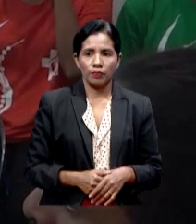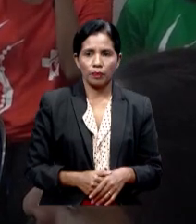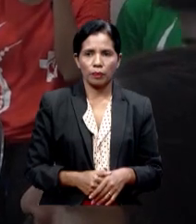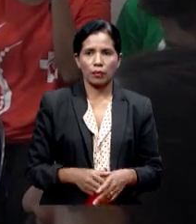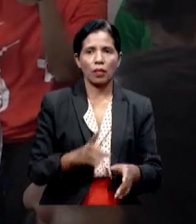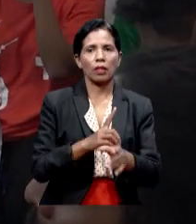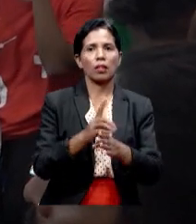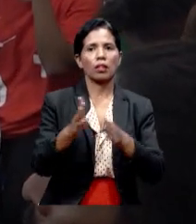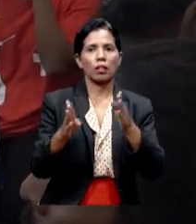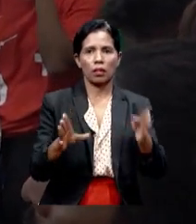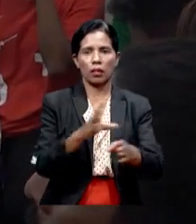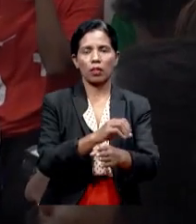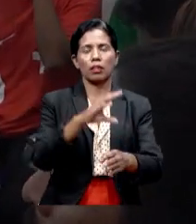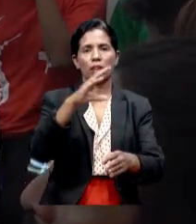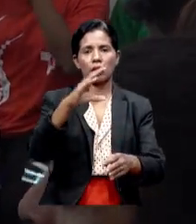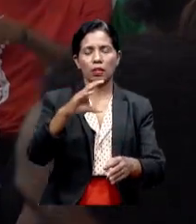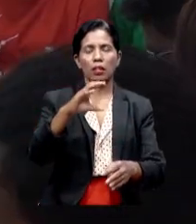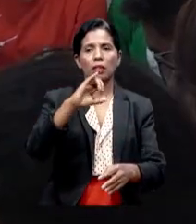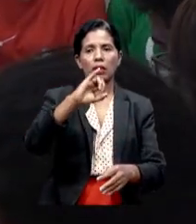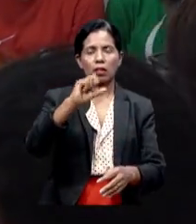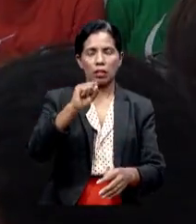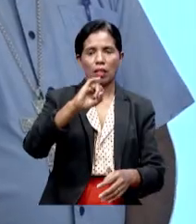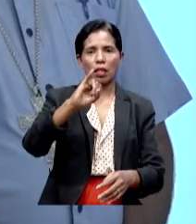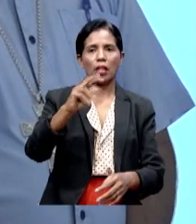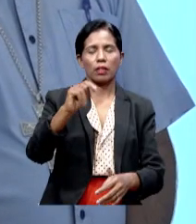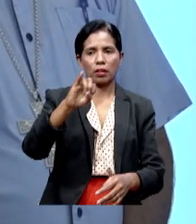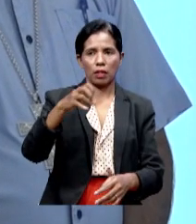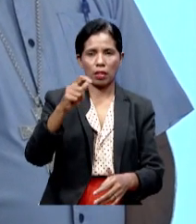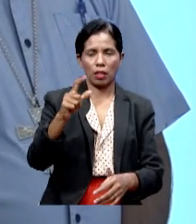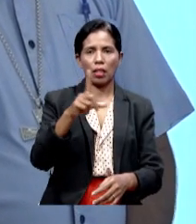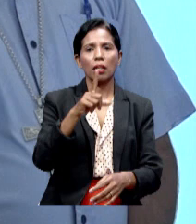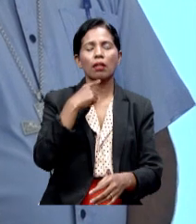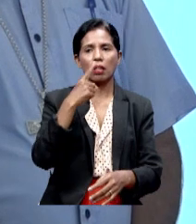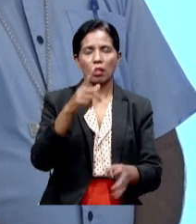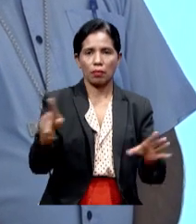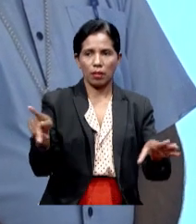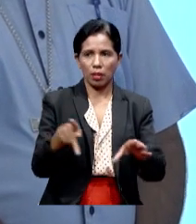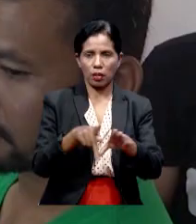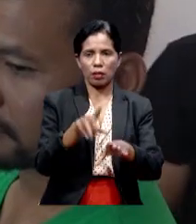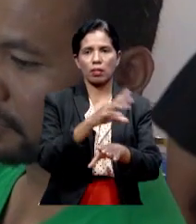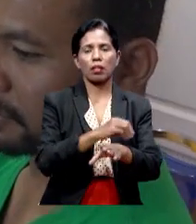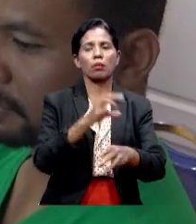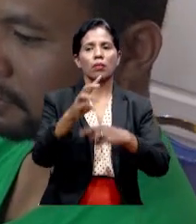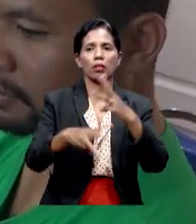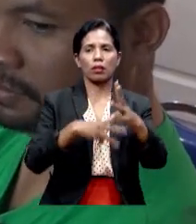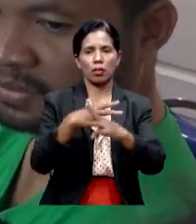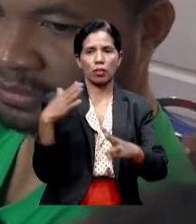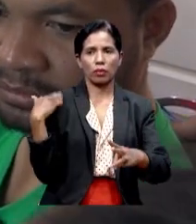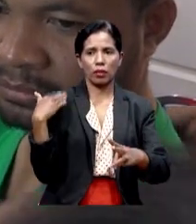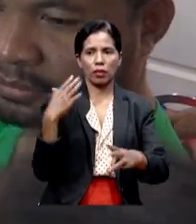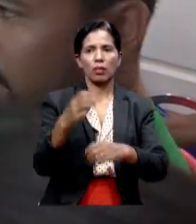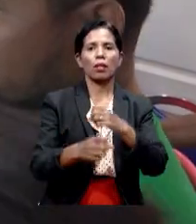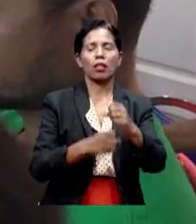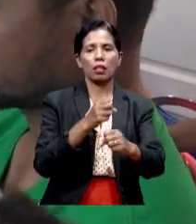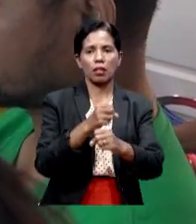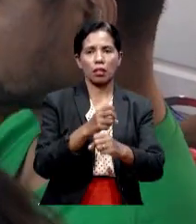Diretor Executivo CNZTL, Padre João Soares, há toa exigência, né? Há foi participa em Jornada Mundial Juventude, Tinenri